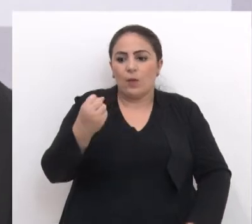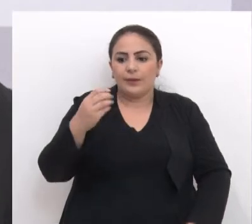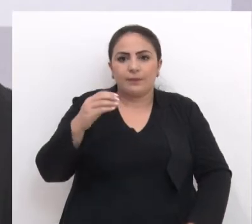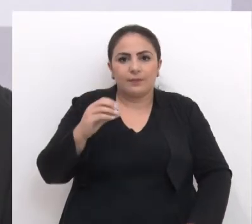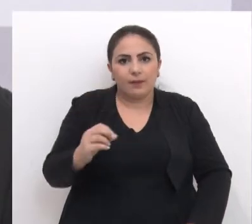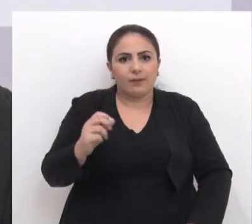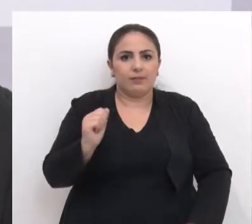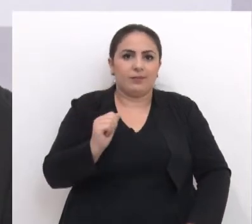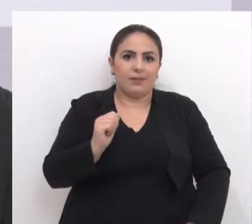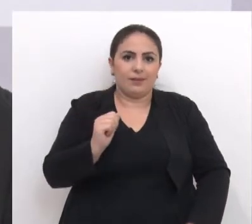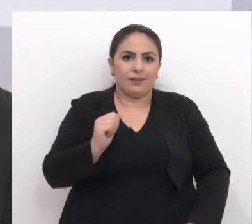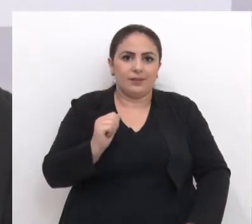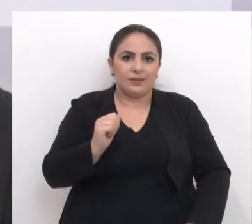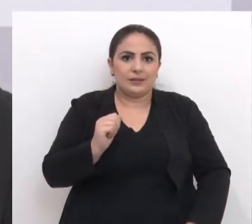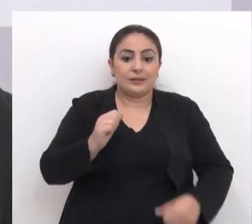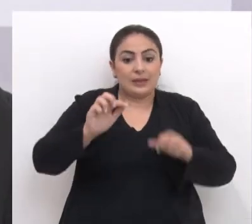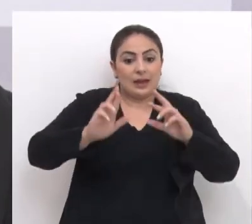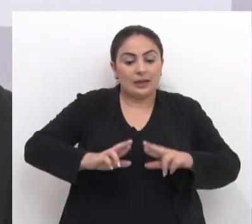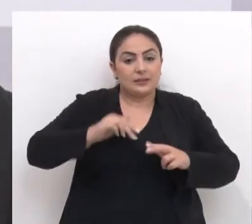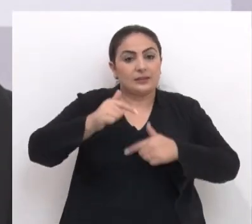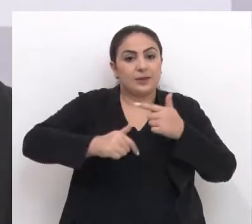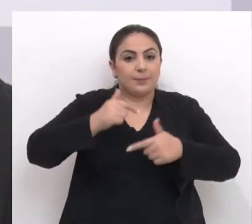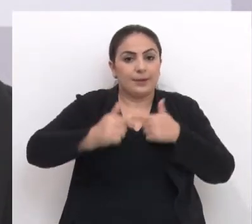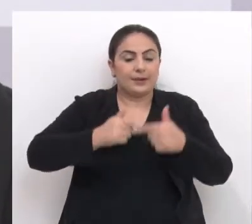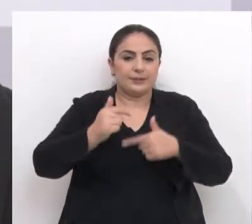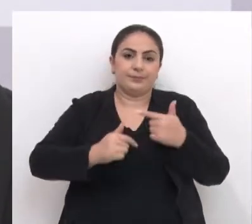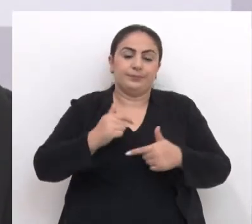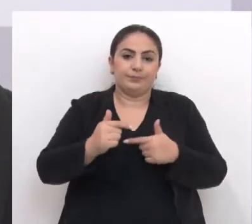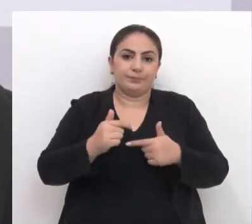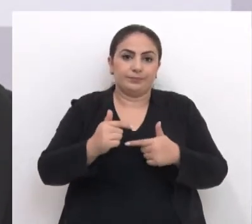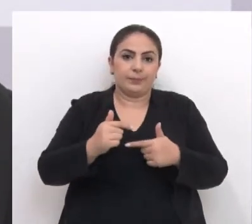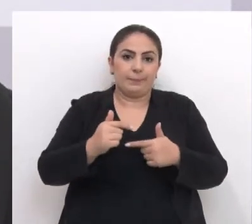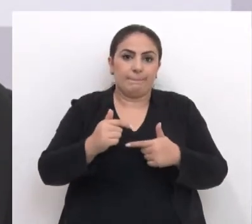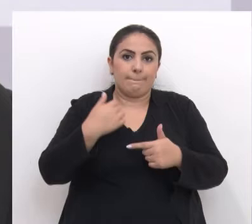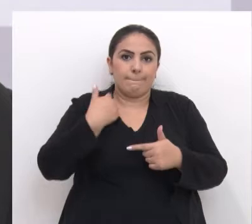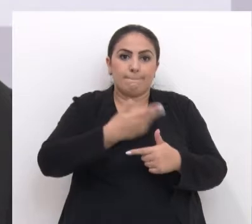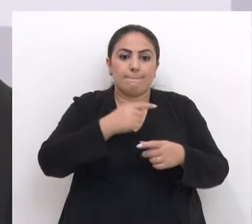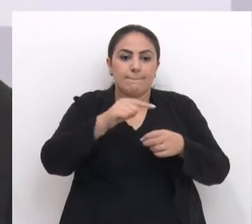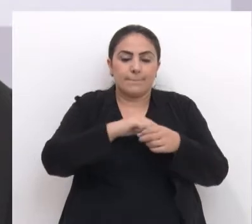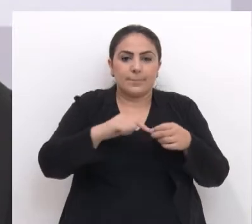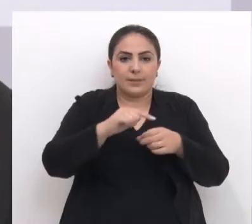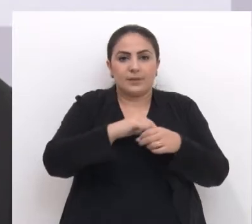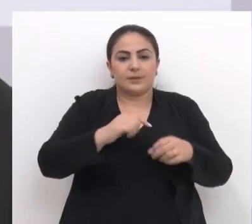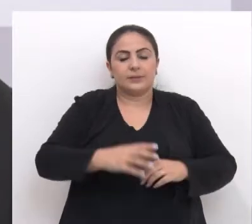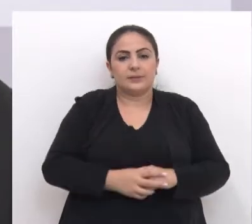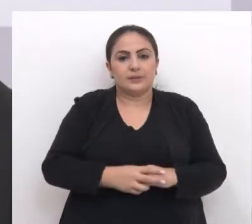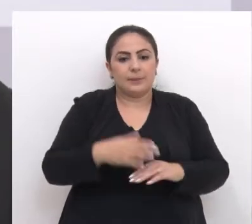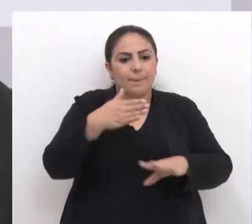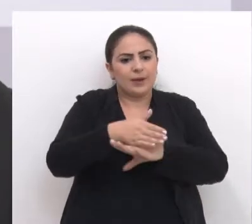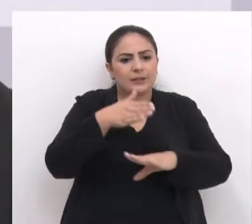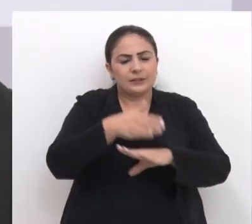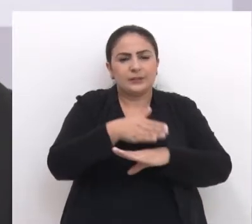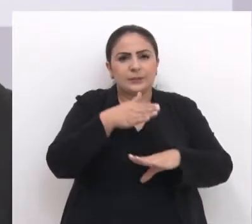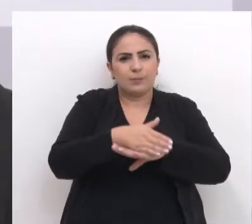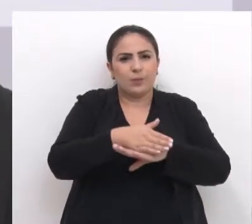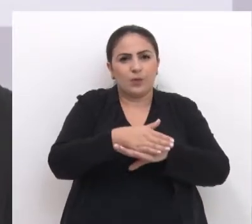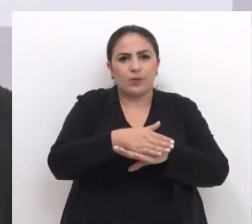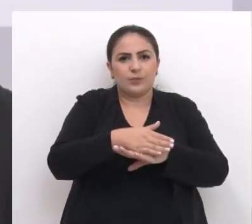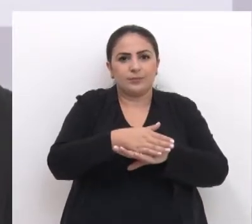né? Na área de serviços da nossa cidade participou